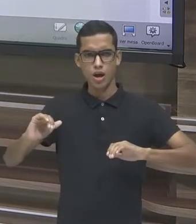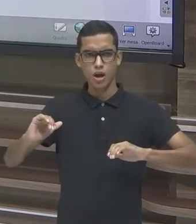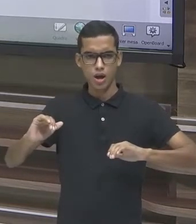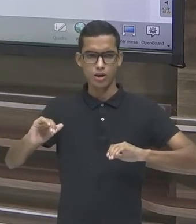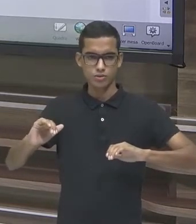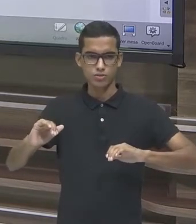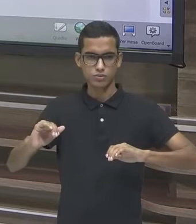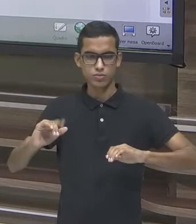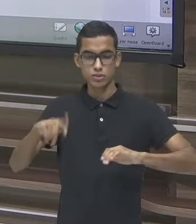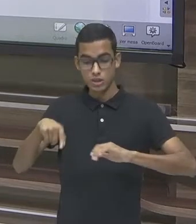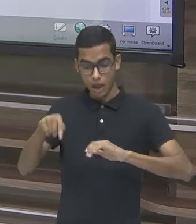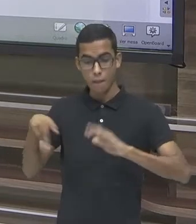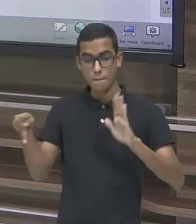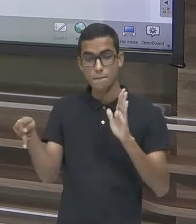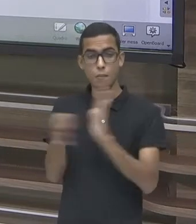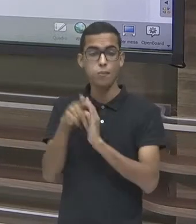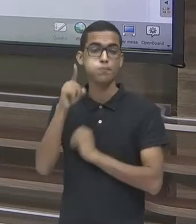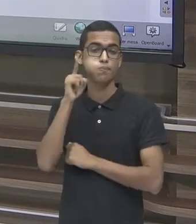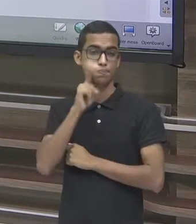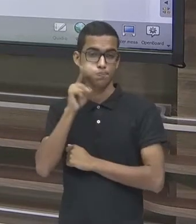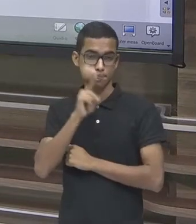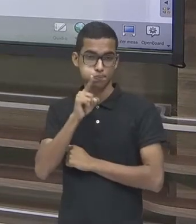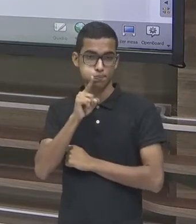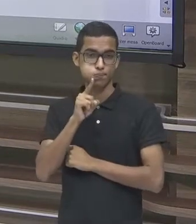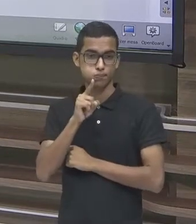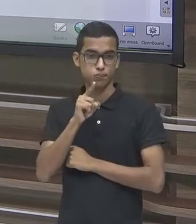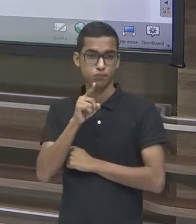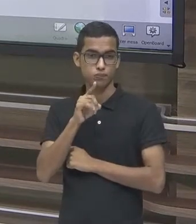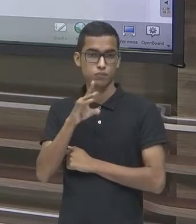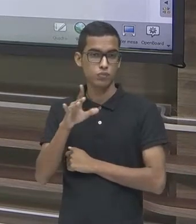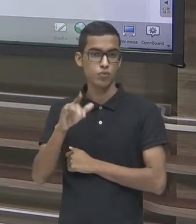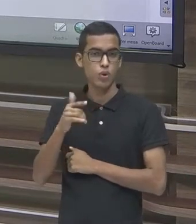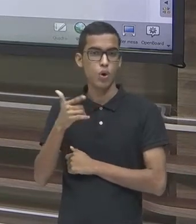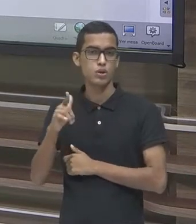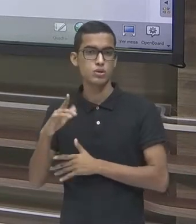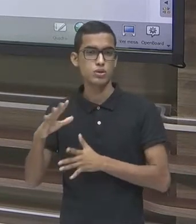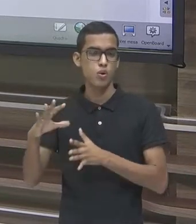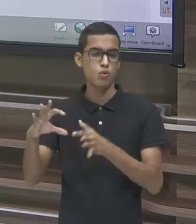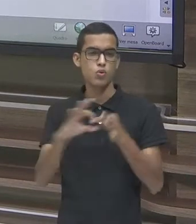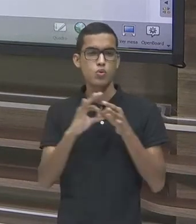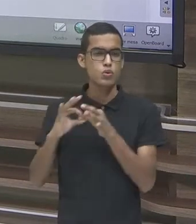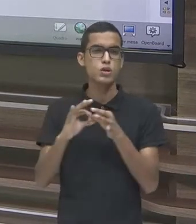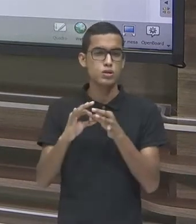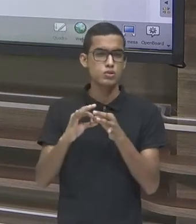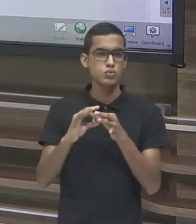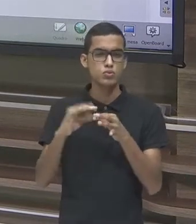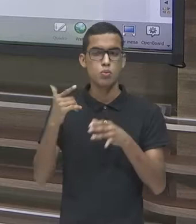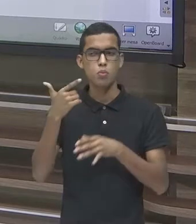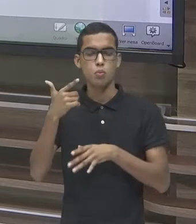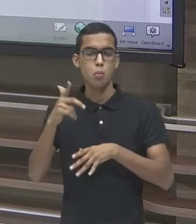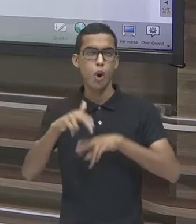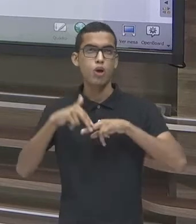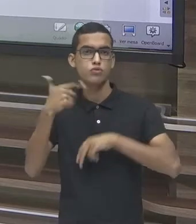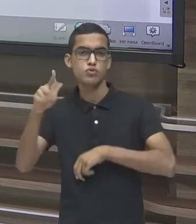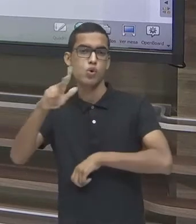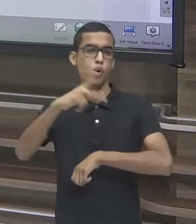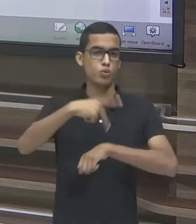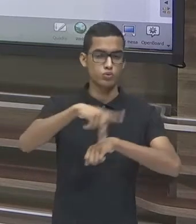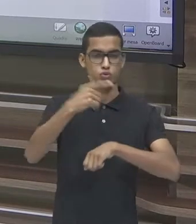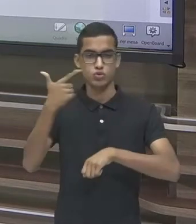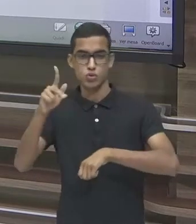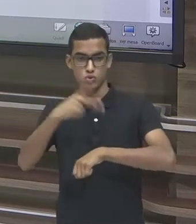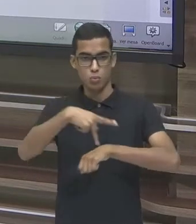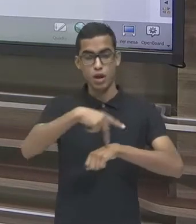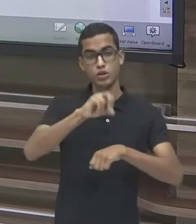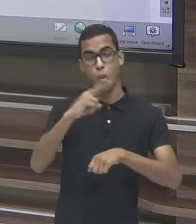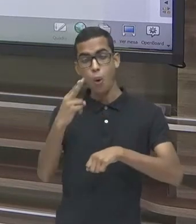no entanto não estão ligados por território. Estão ligados aí ou através de outro país ou ainda eles estão ali, são